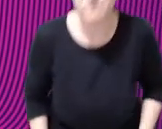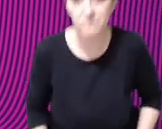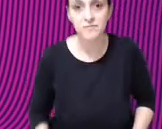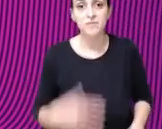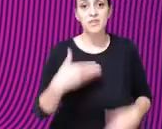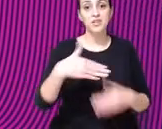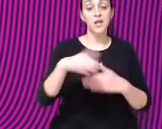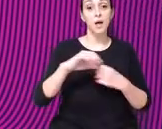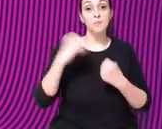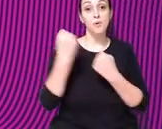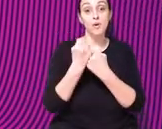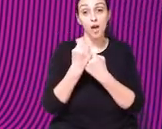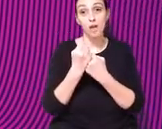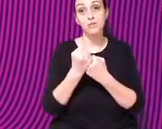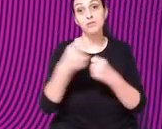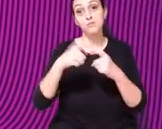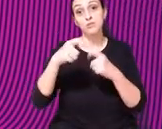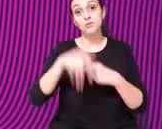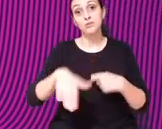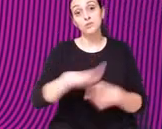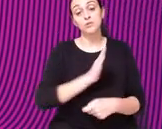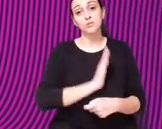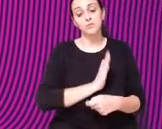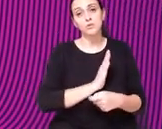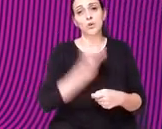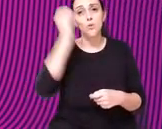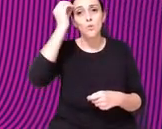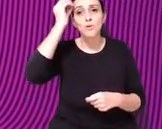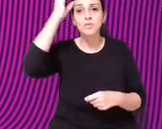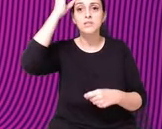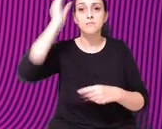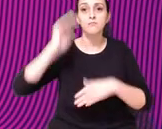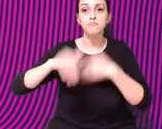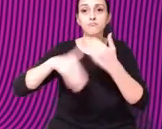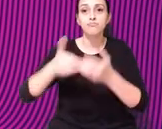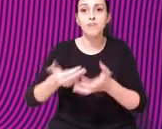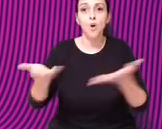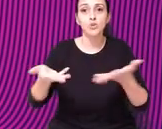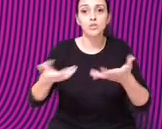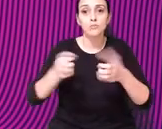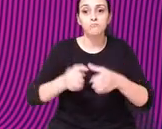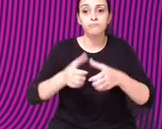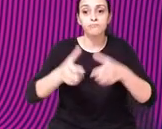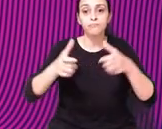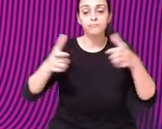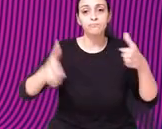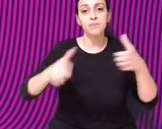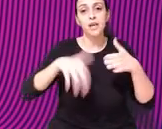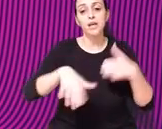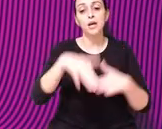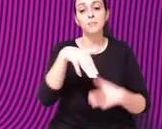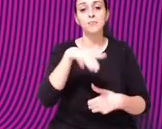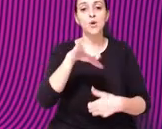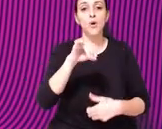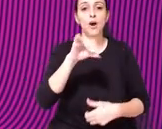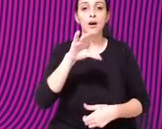que está na ponta. Os conhecimentos que brotam hoje da área de miocardite, as